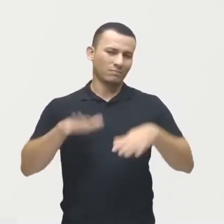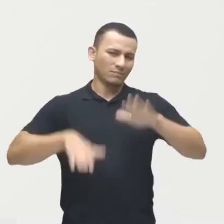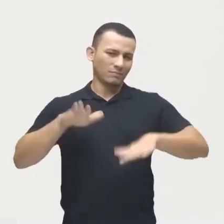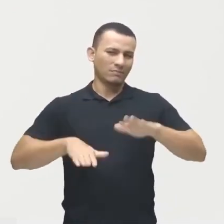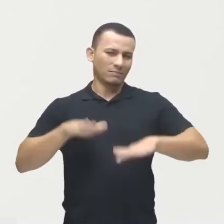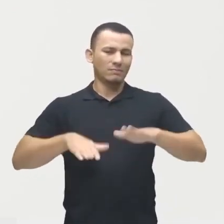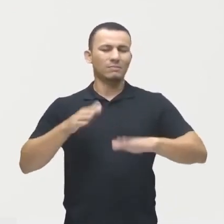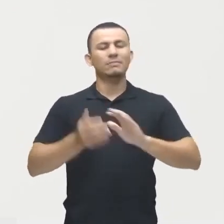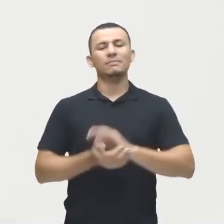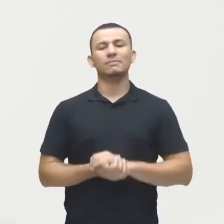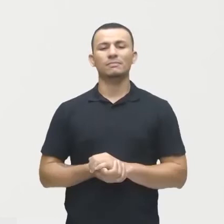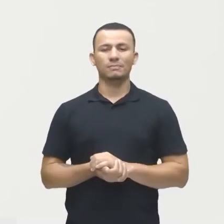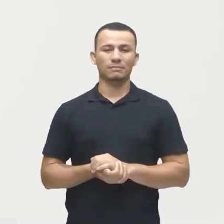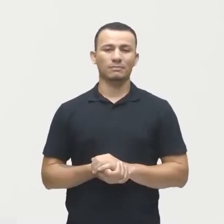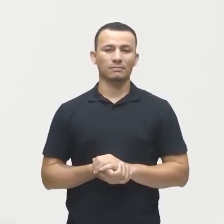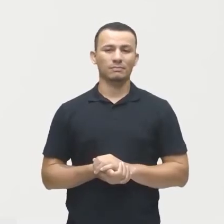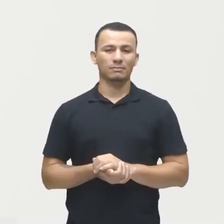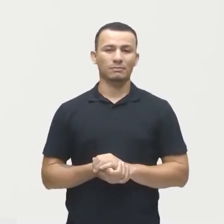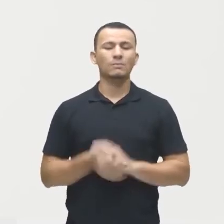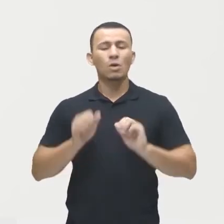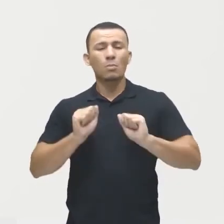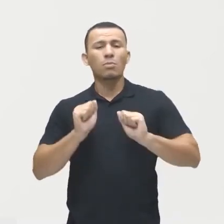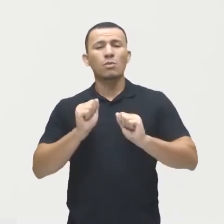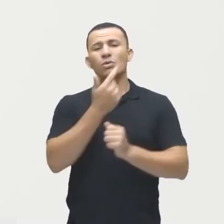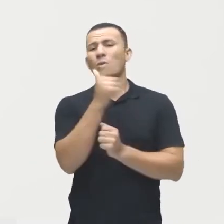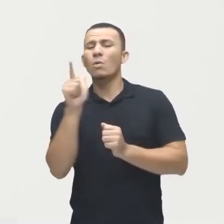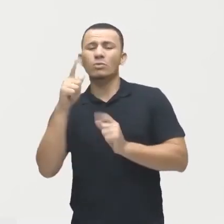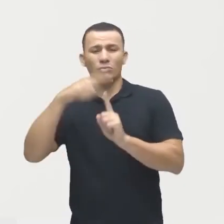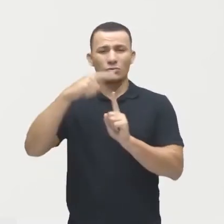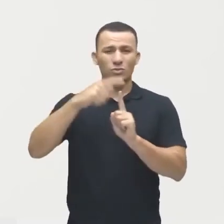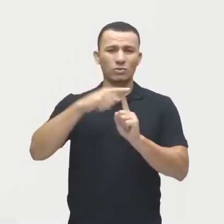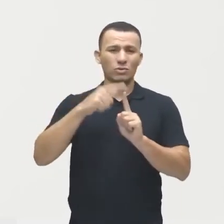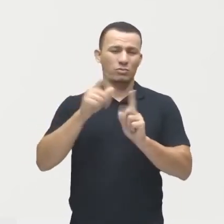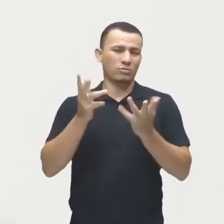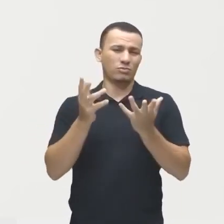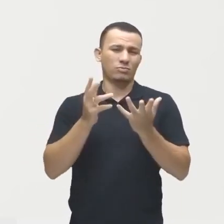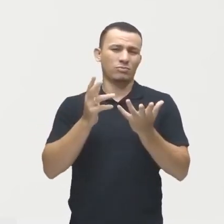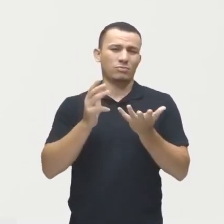tipos de mensagens, mas como eu não sabia, eu mensurei,